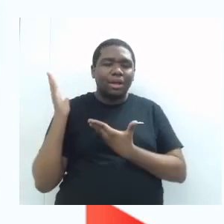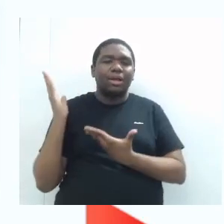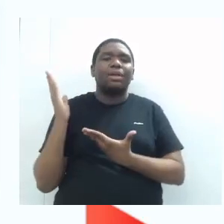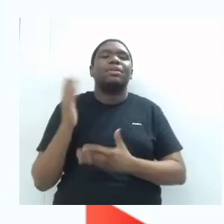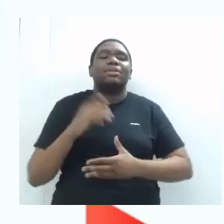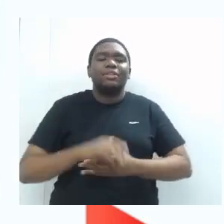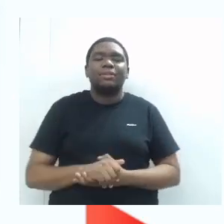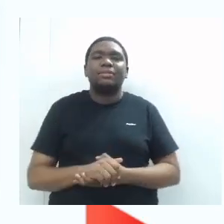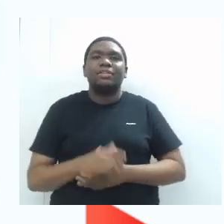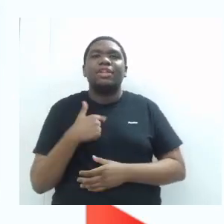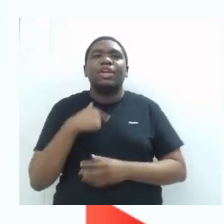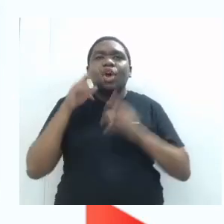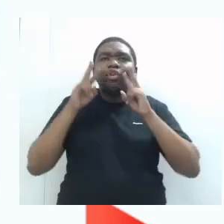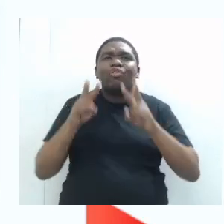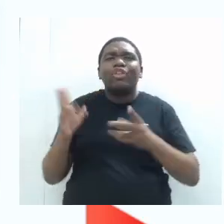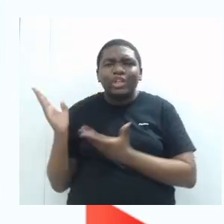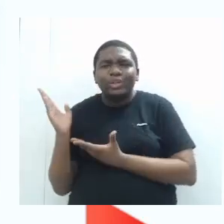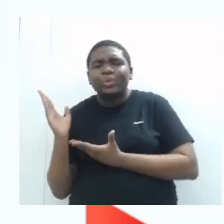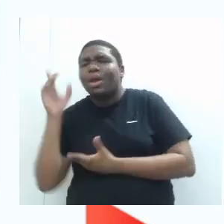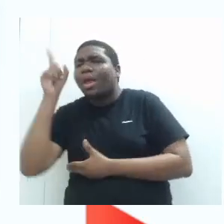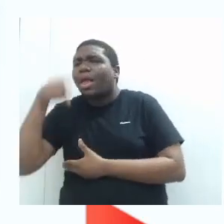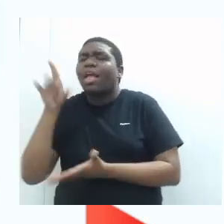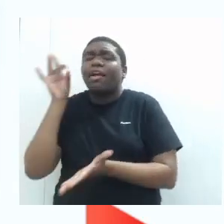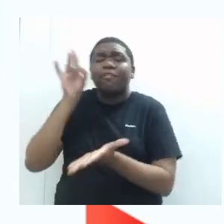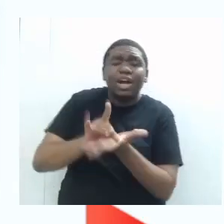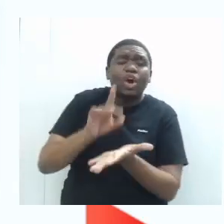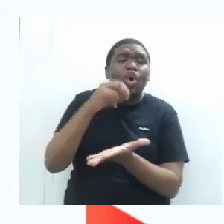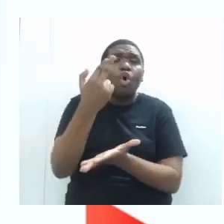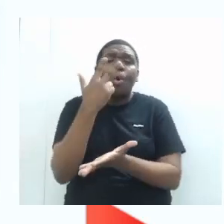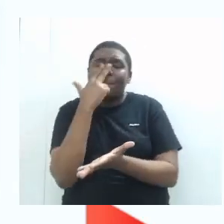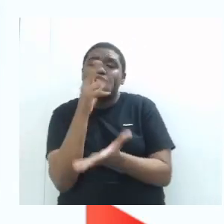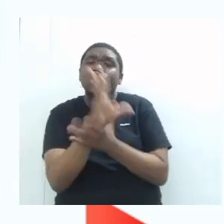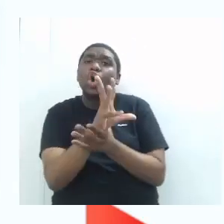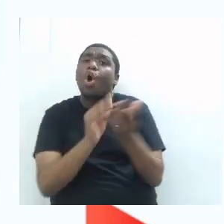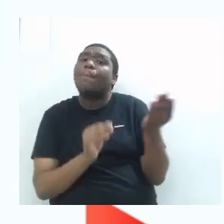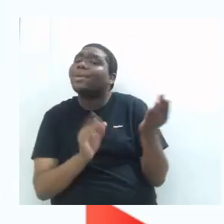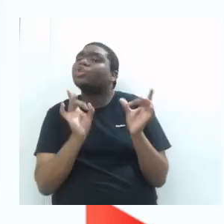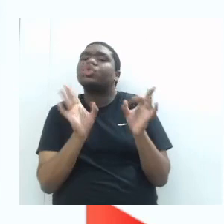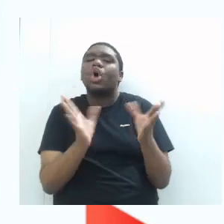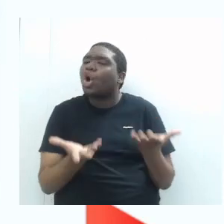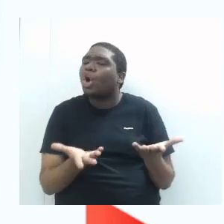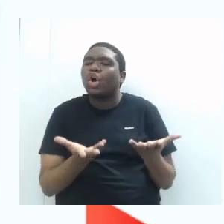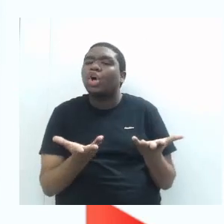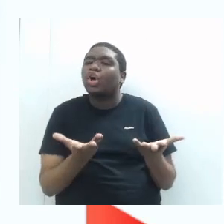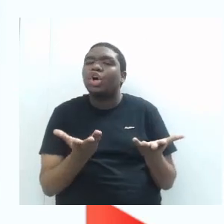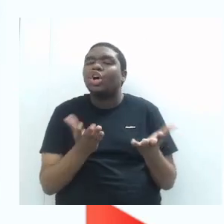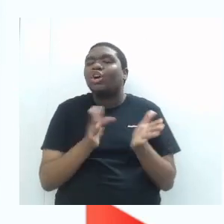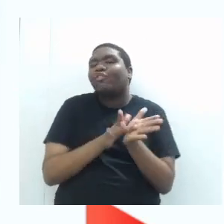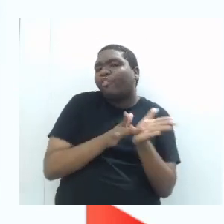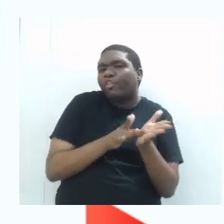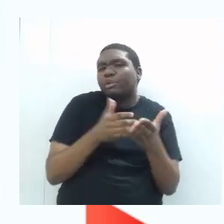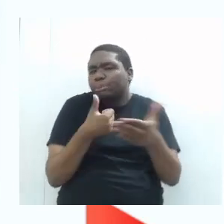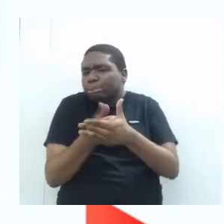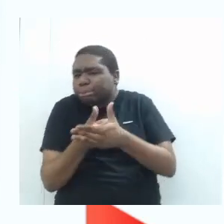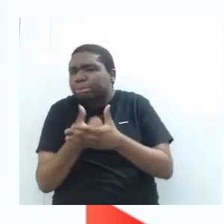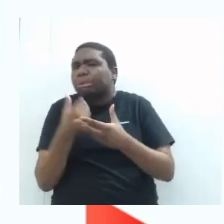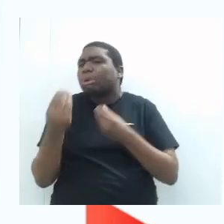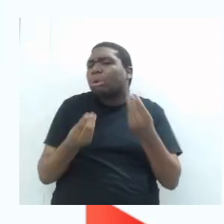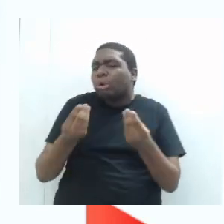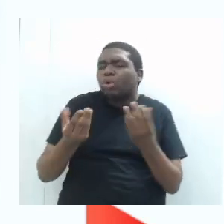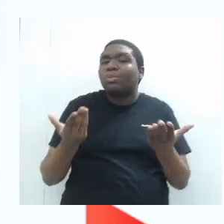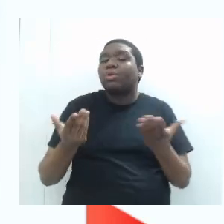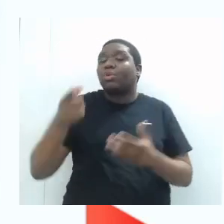vejo é a realidade ou uma cópia imperfeita dela? Eu gostaria, nesse momento, que